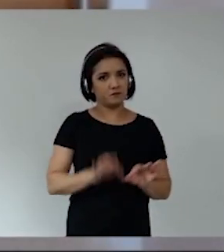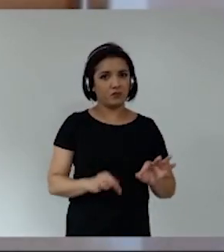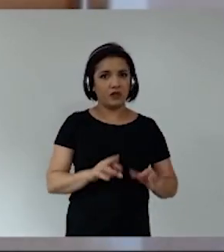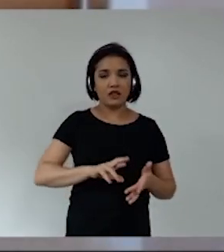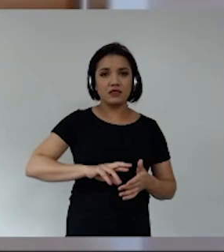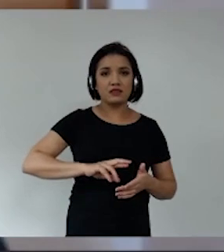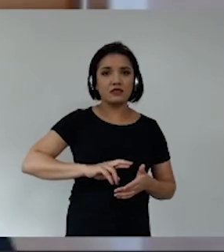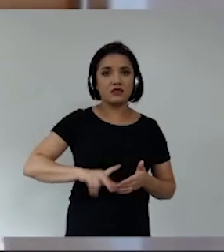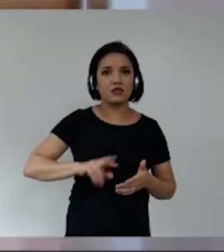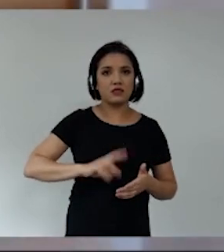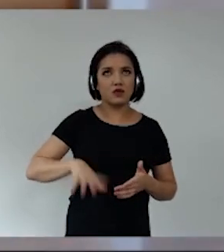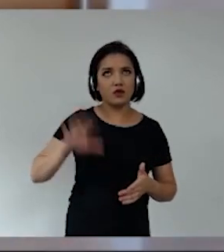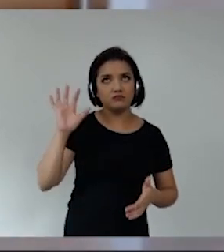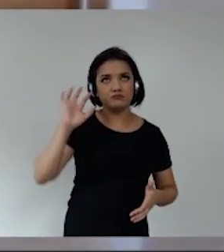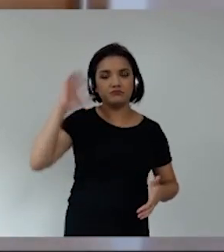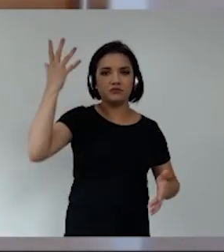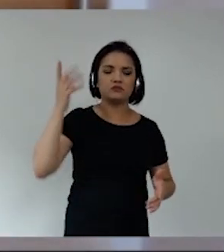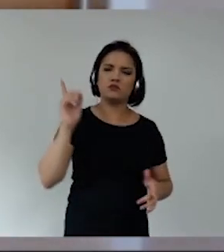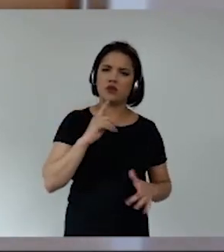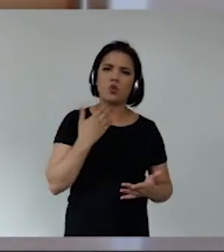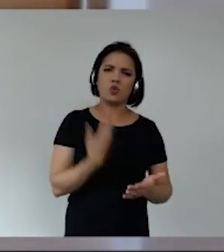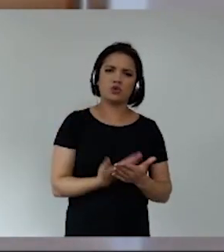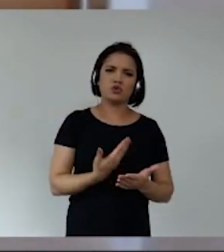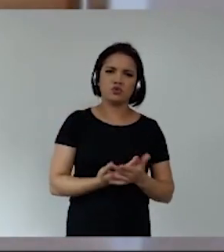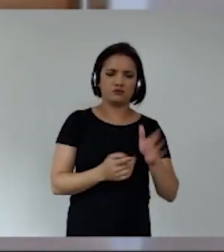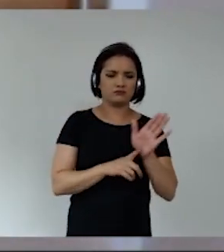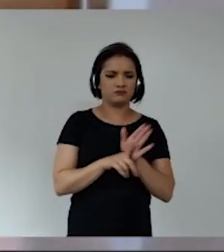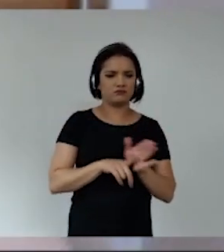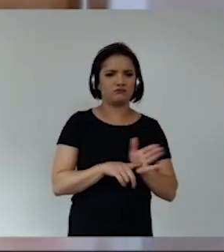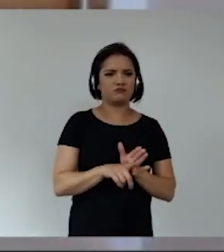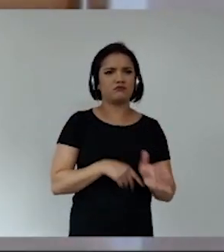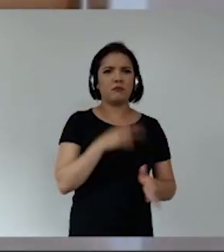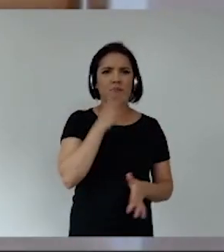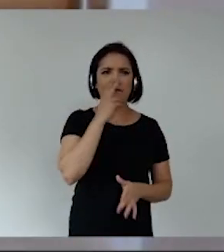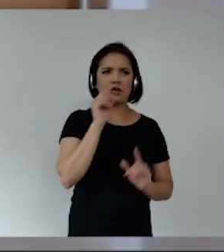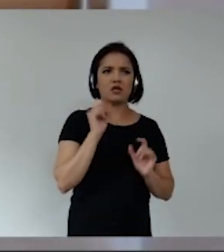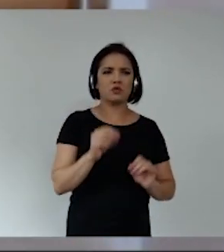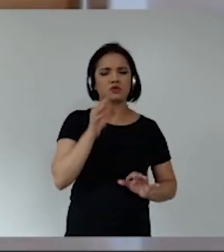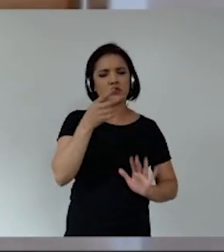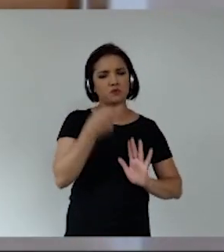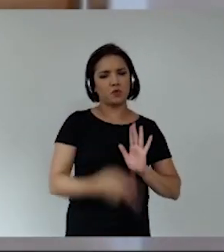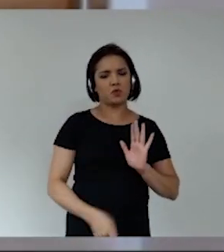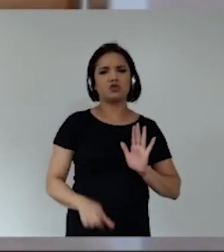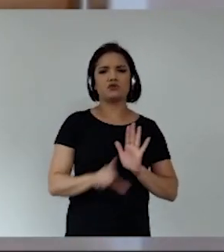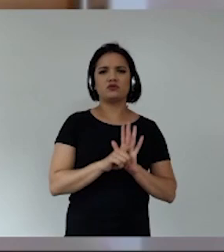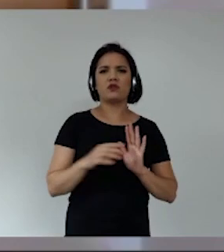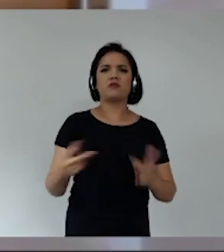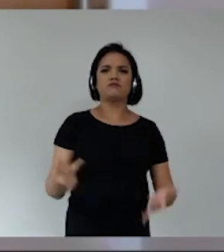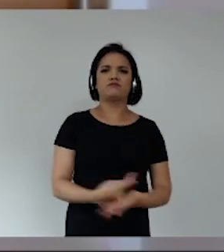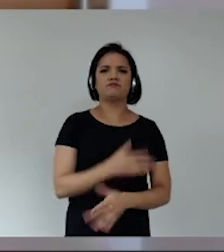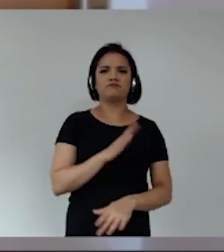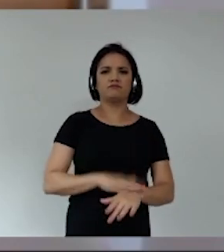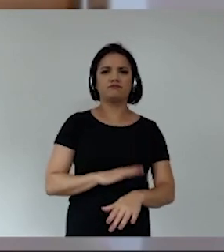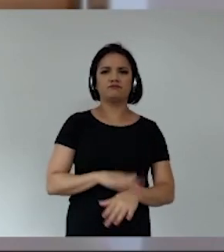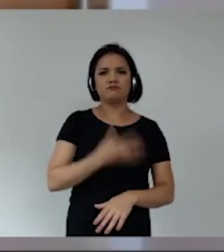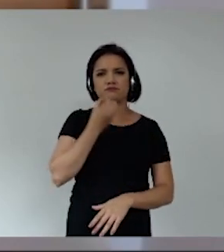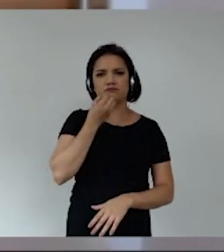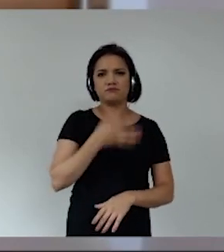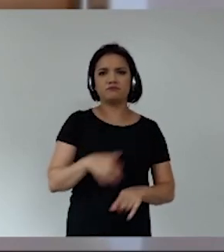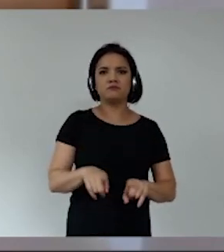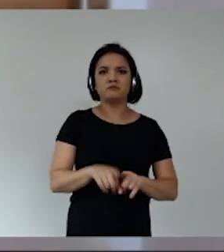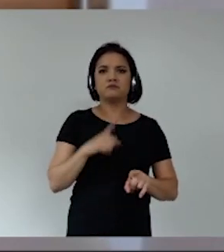fruto de estudos, é fruto de pesquisas, e me parece que esse projeto de lei vem em boa hora justamente